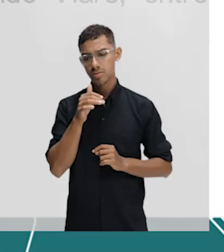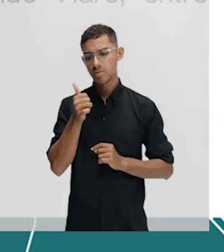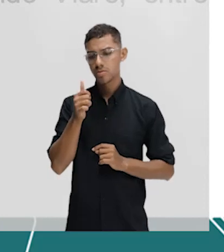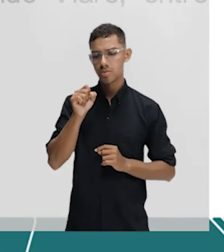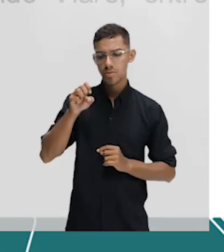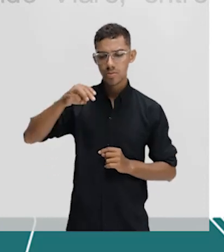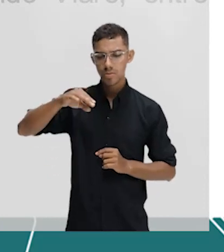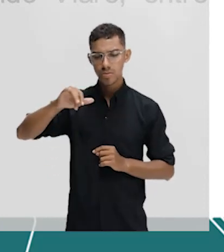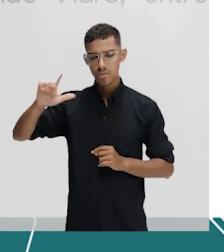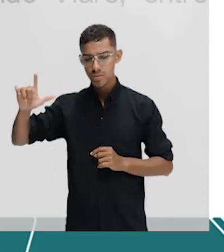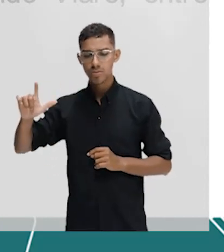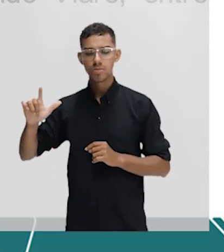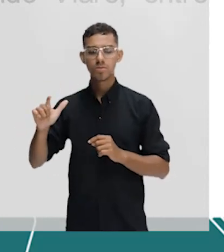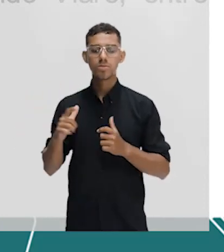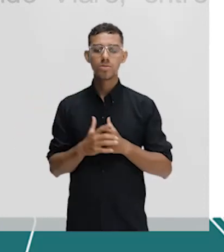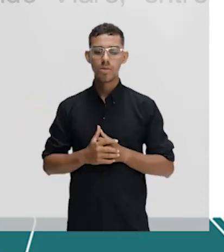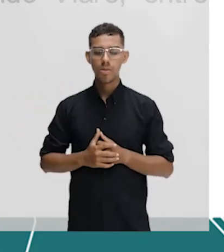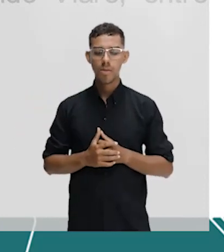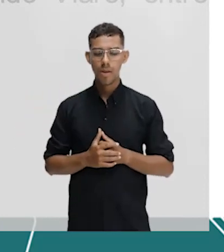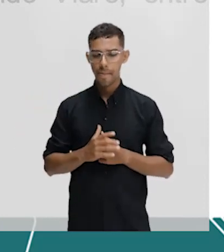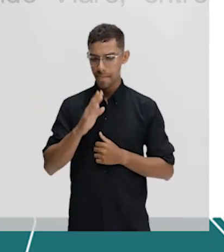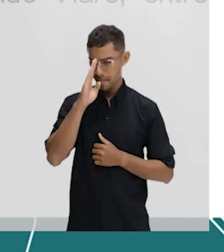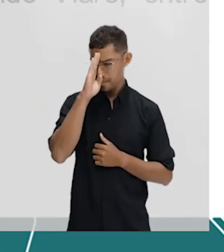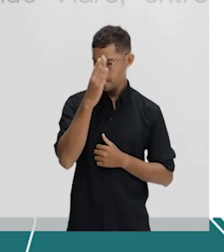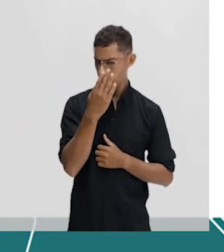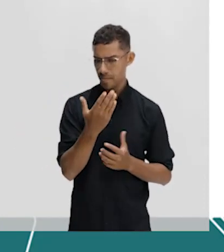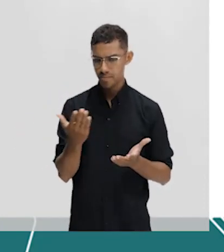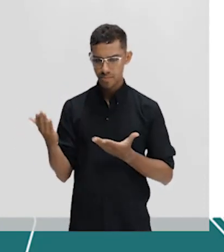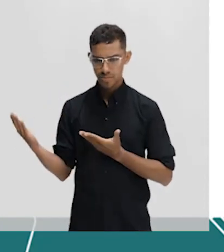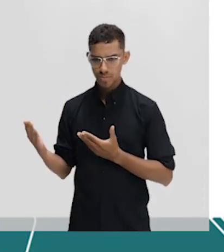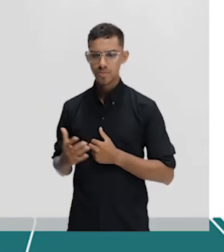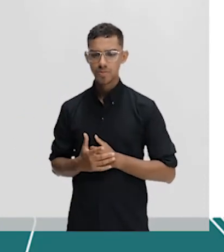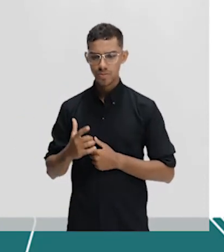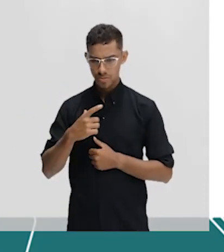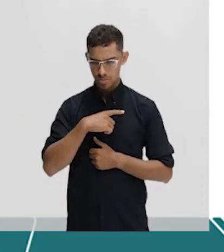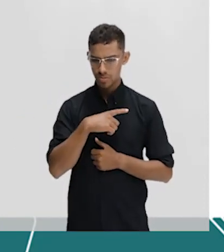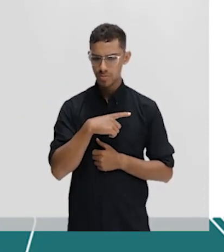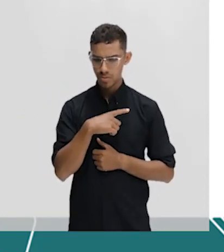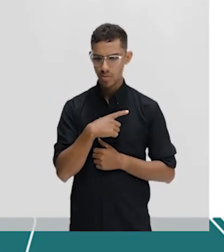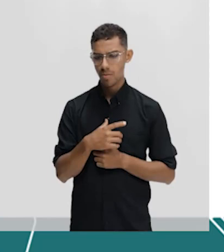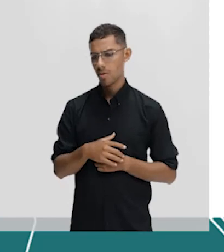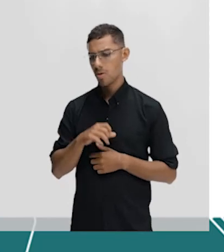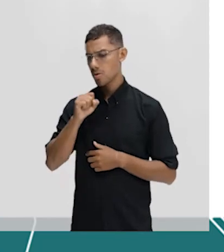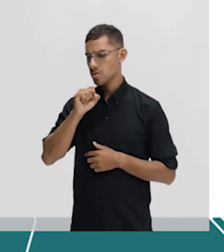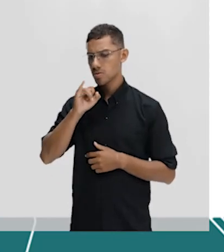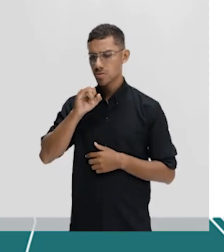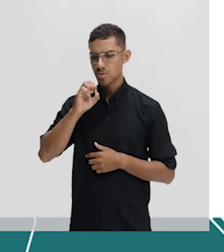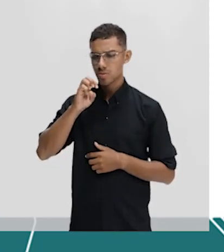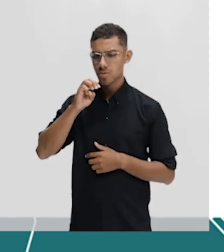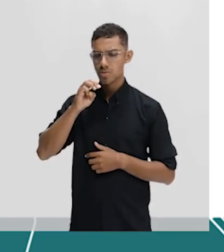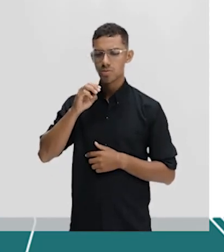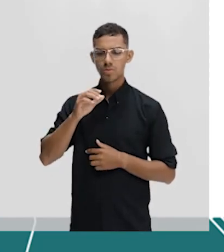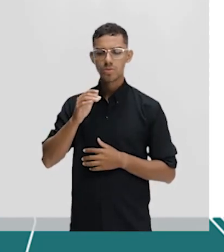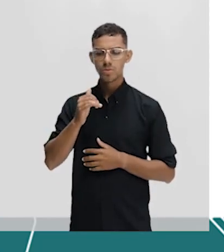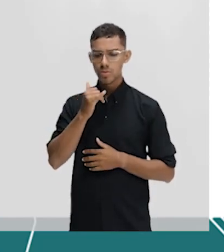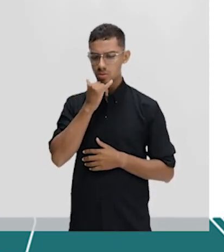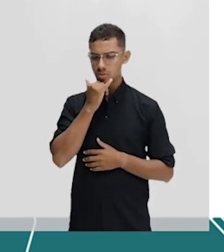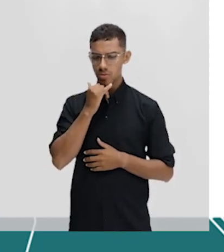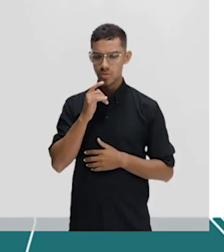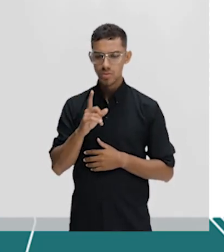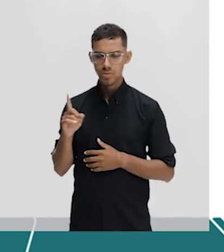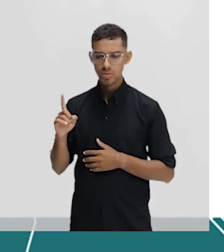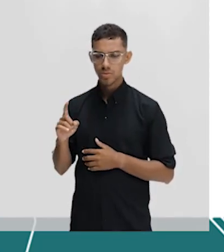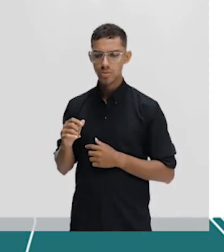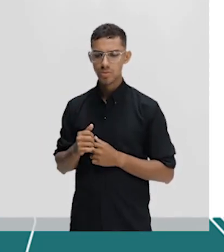prédio principal, né, é esse aqui, ó. E ele tem um acervo permanente de 8 mil obras. Né? 8 mil, perdão. Um